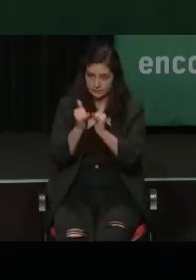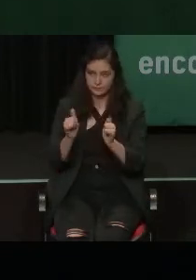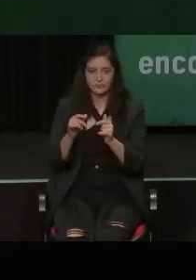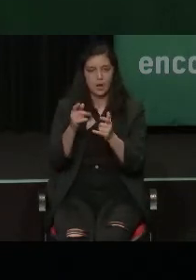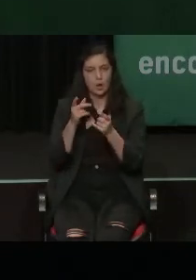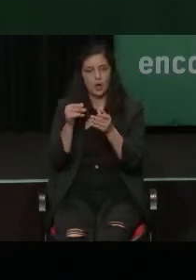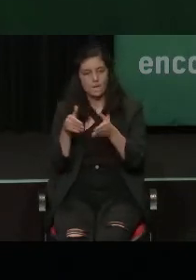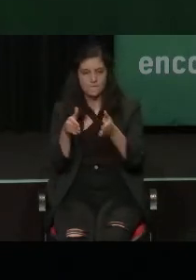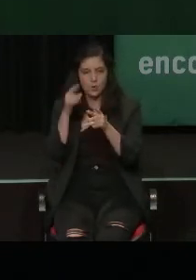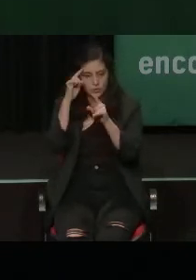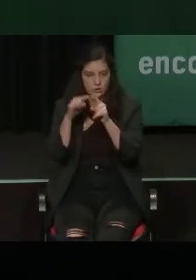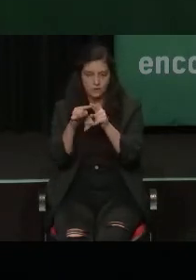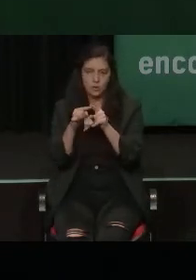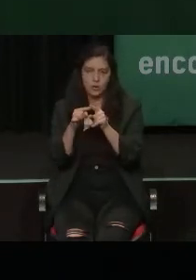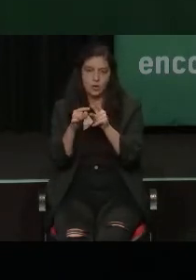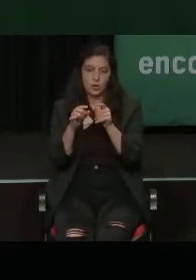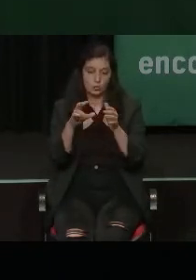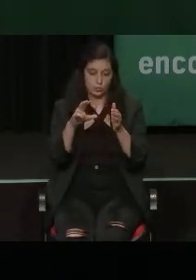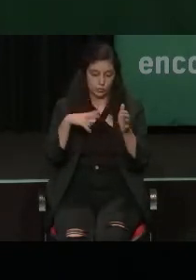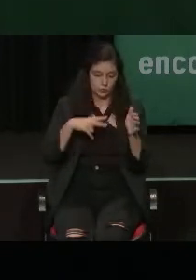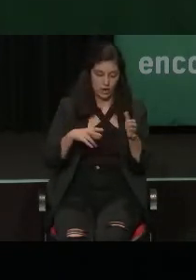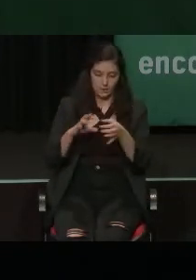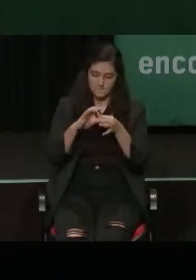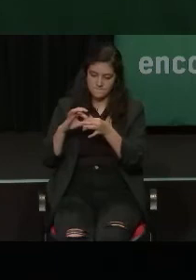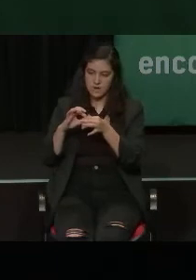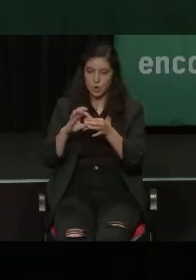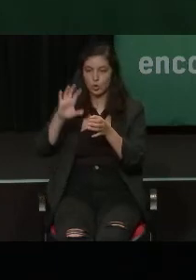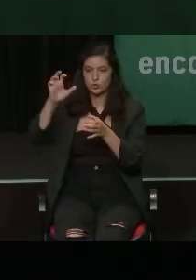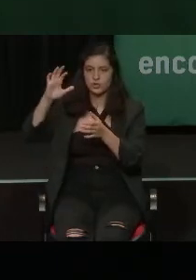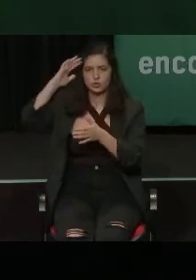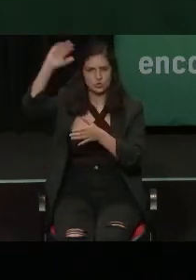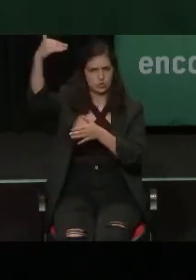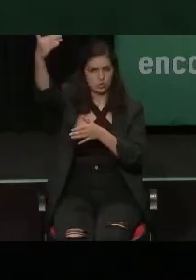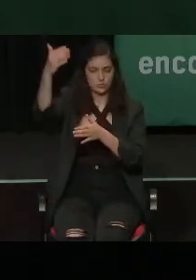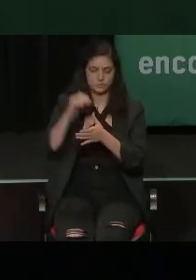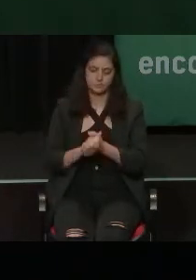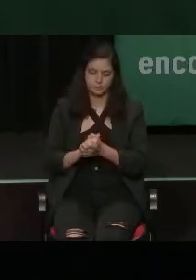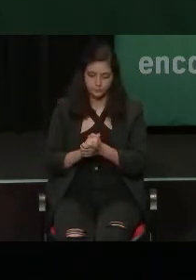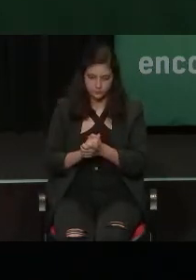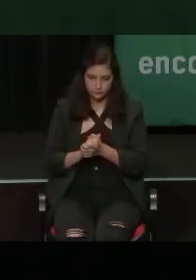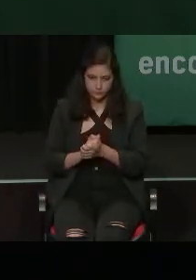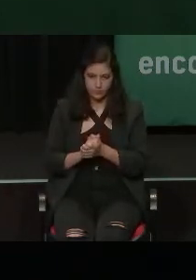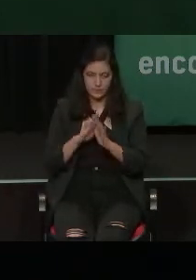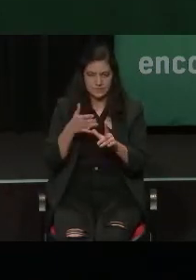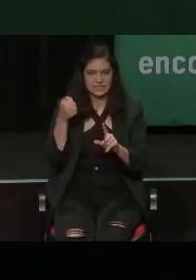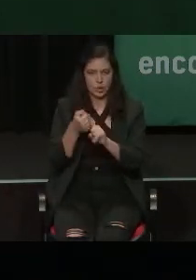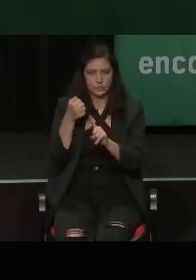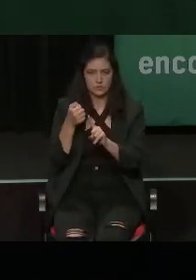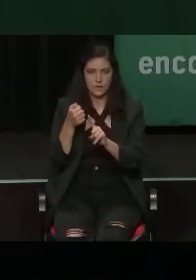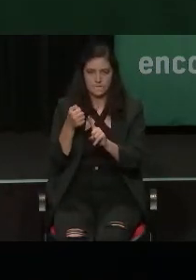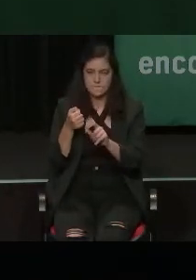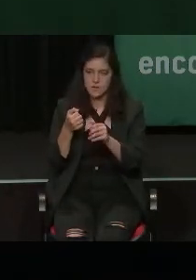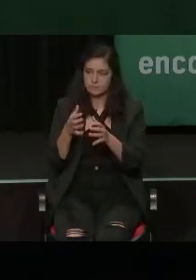processo de convergência de Portugal com os países avançados. Temos de ser mais competitivos em